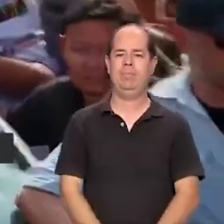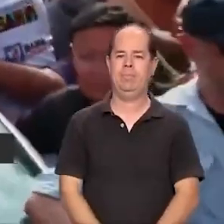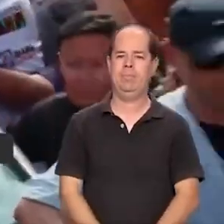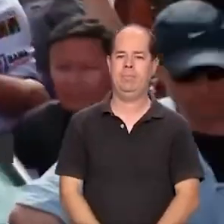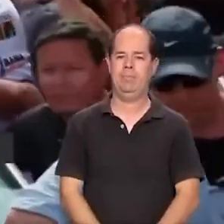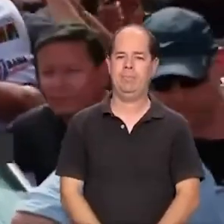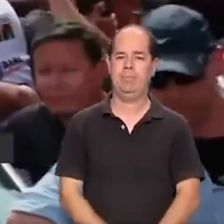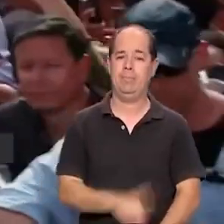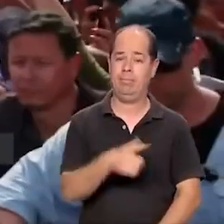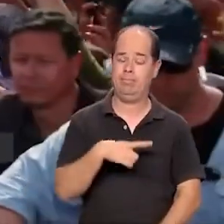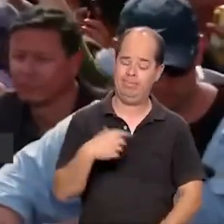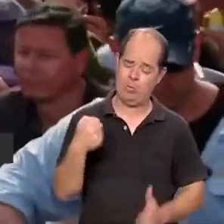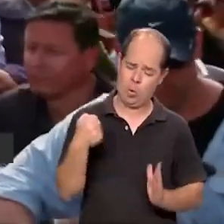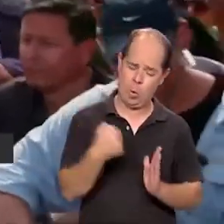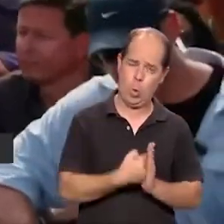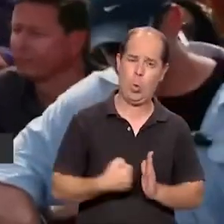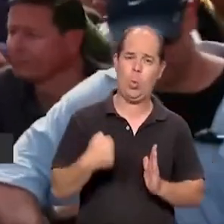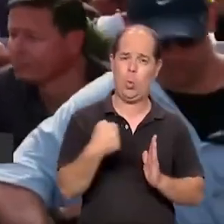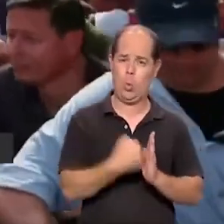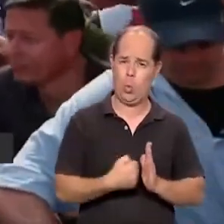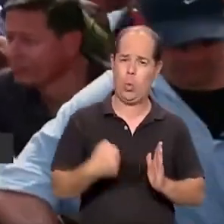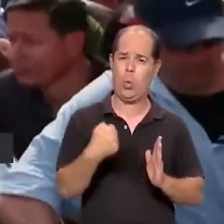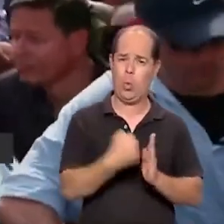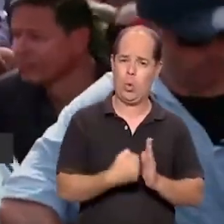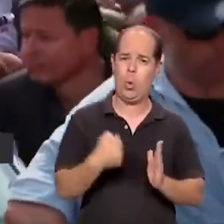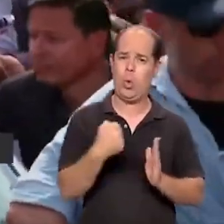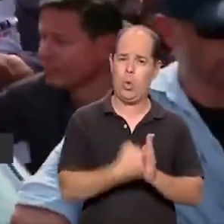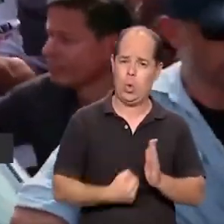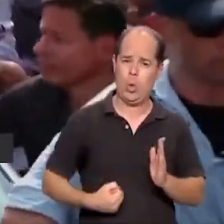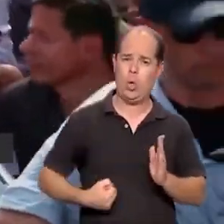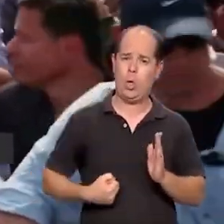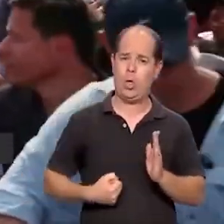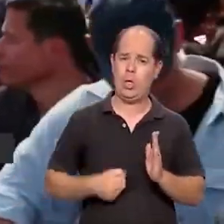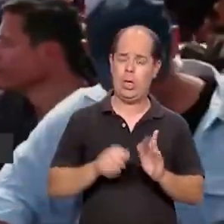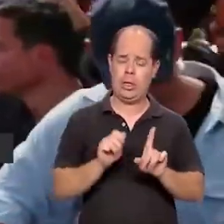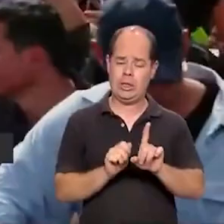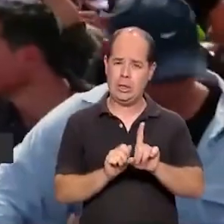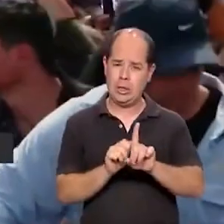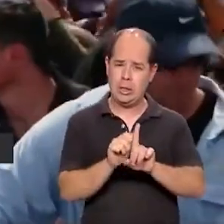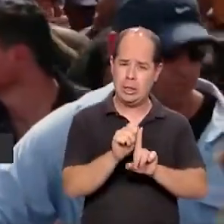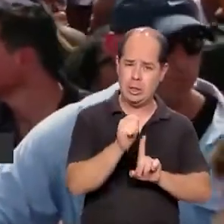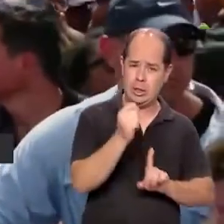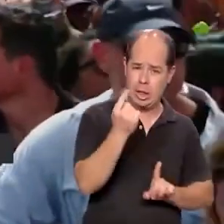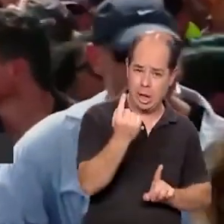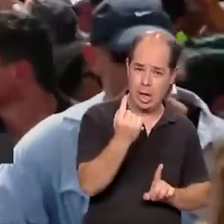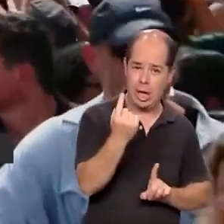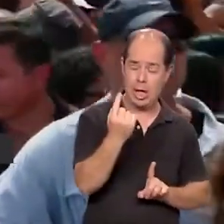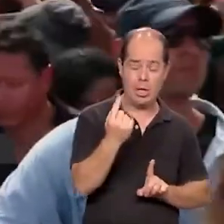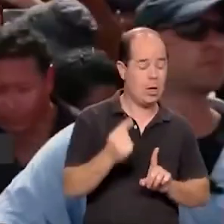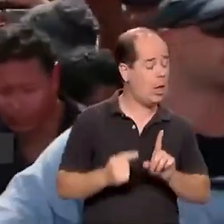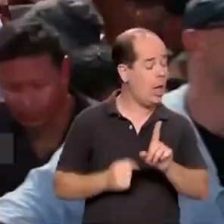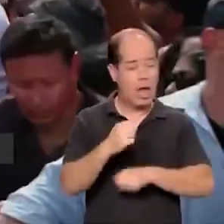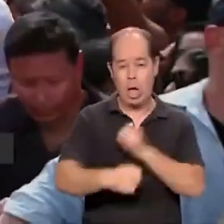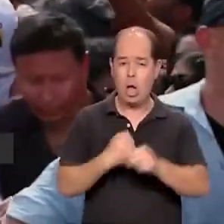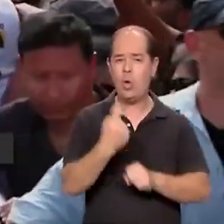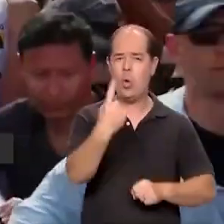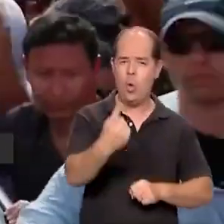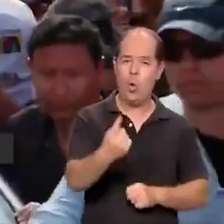Essas lutas, que duraram aí um ano, só terminaram em 2